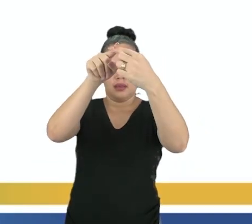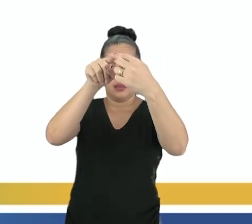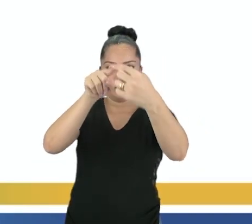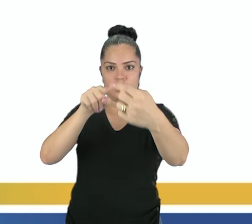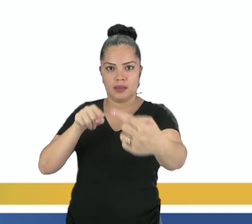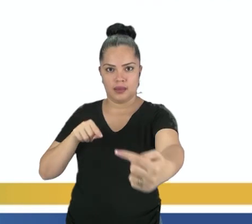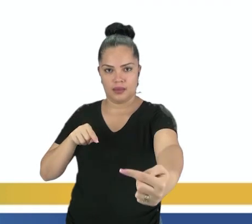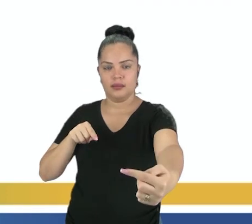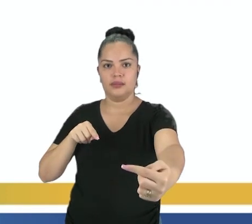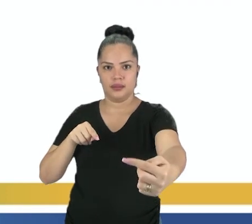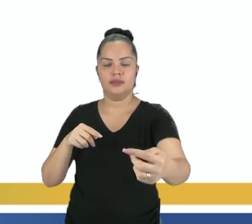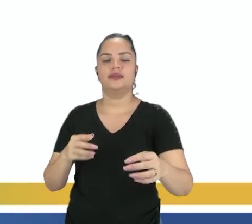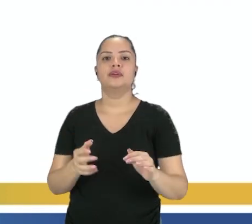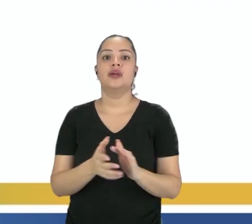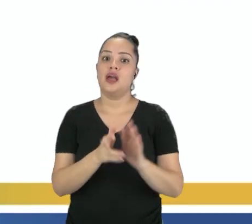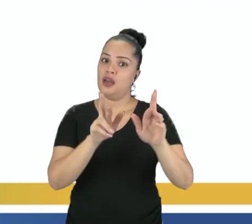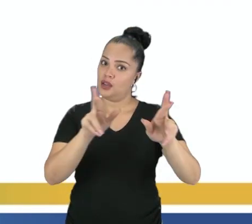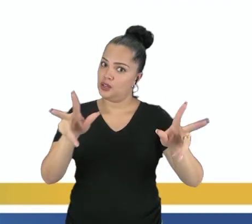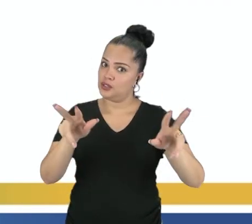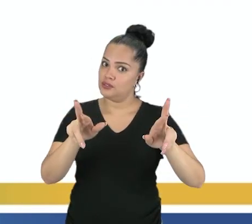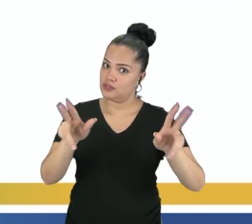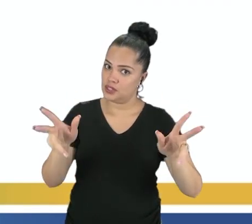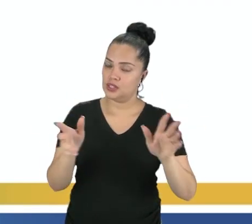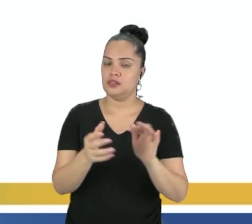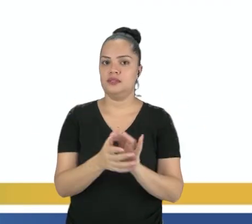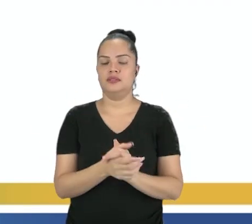Então, observe aí a diferença, ó. Nos